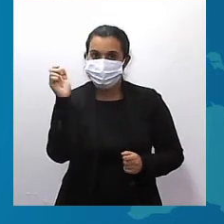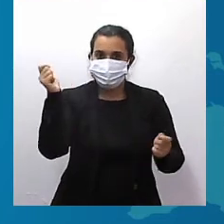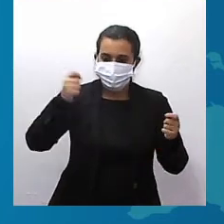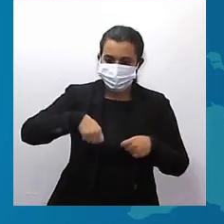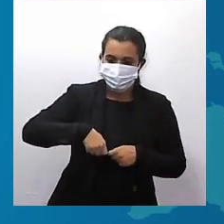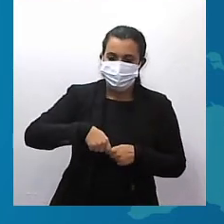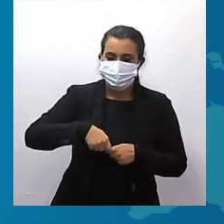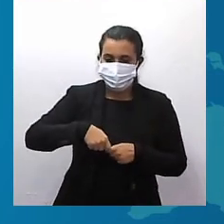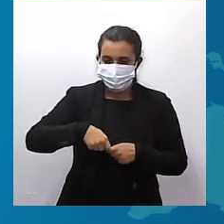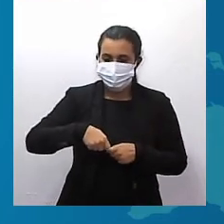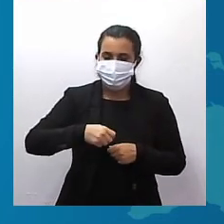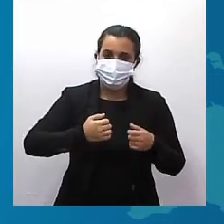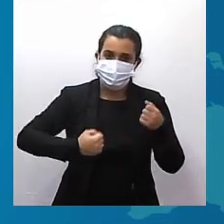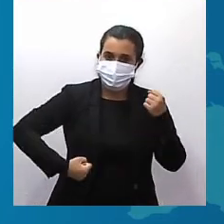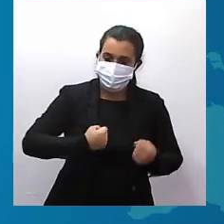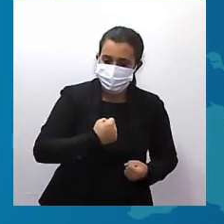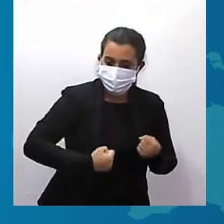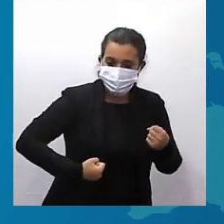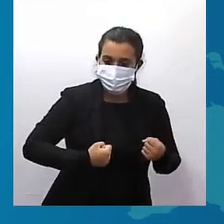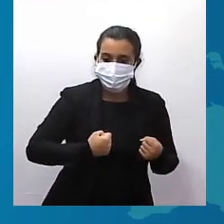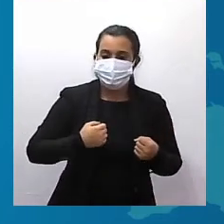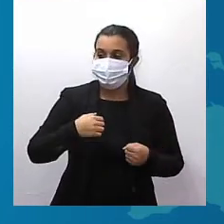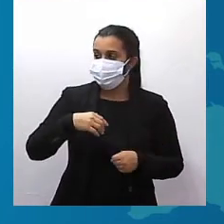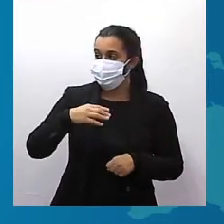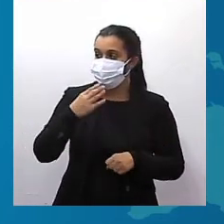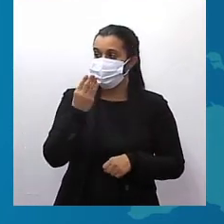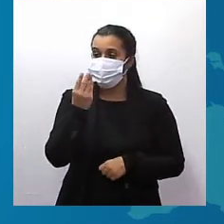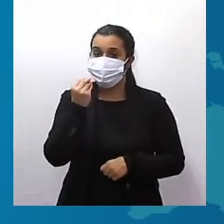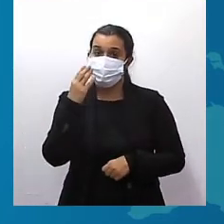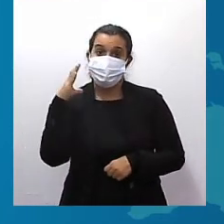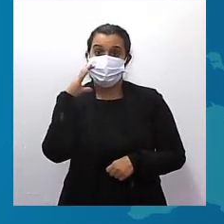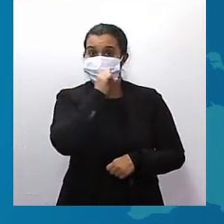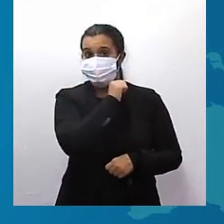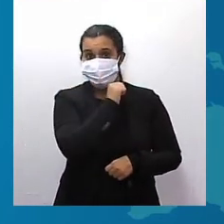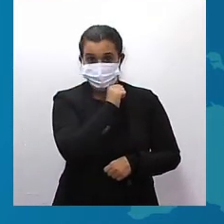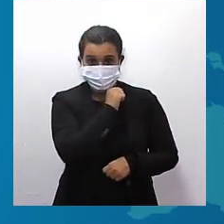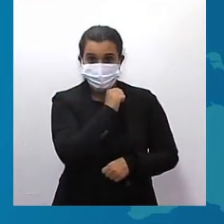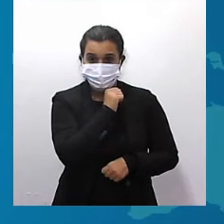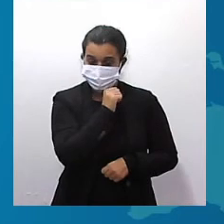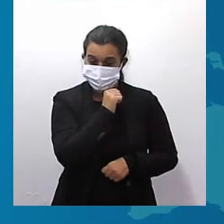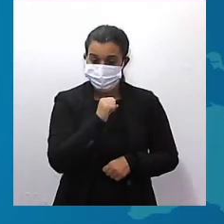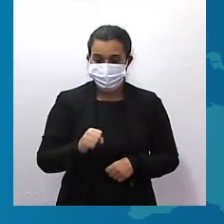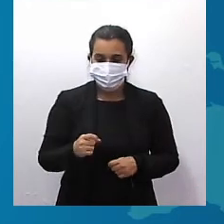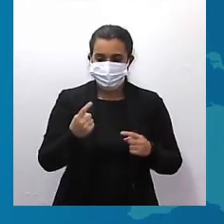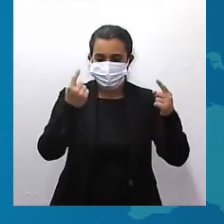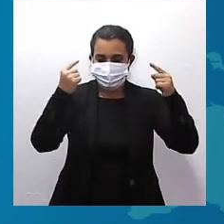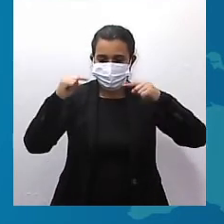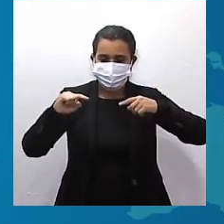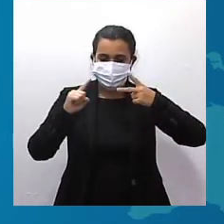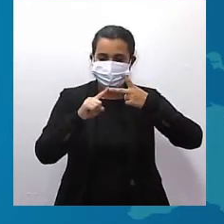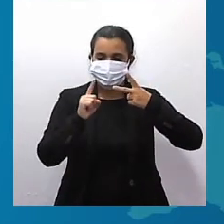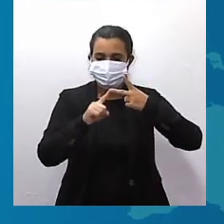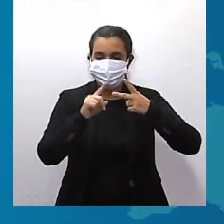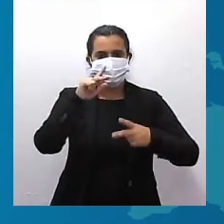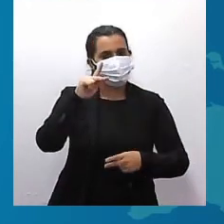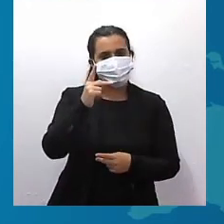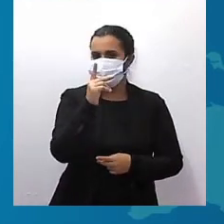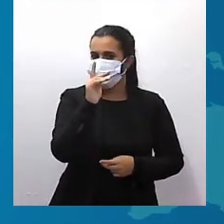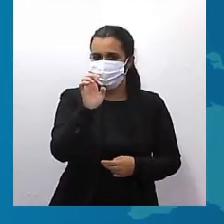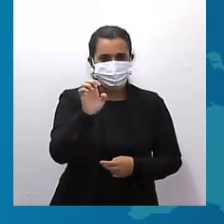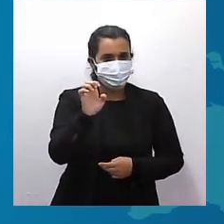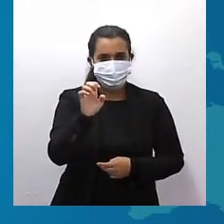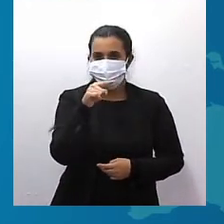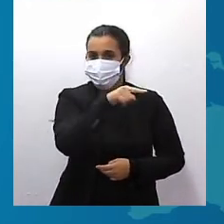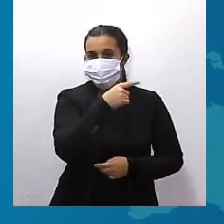Sorry, he can run very fast. Ele pode correr muito rápido. Mais abaixo a gente tem o he can't run